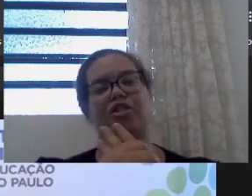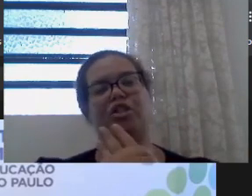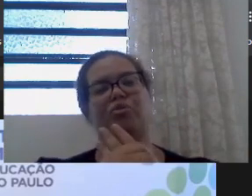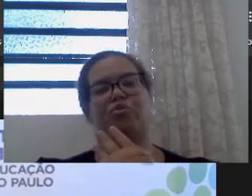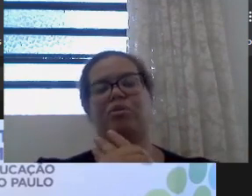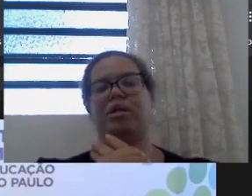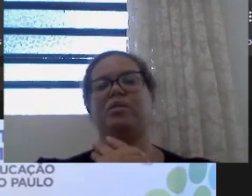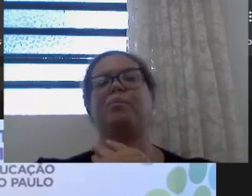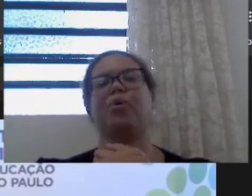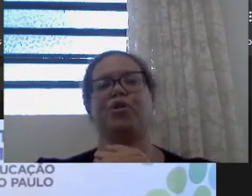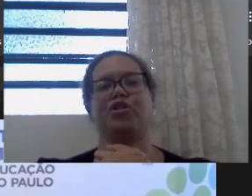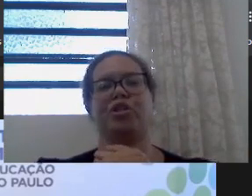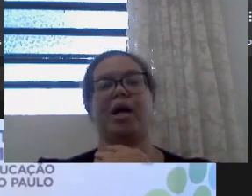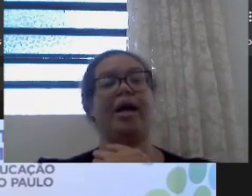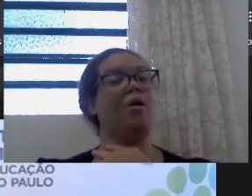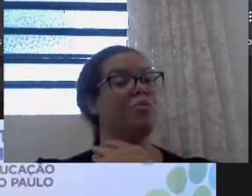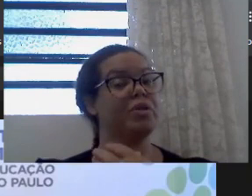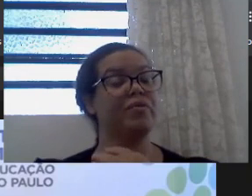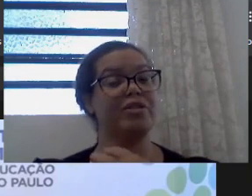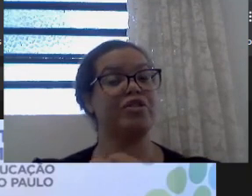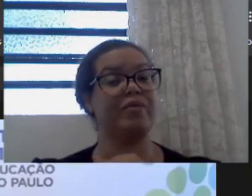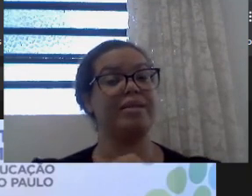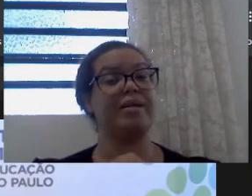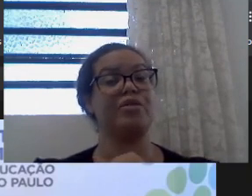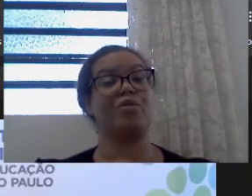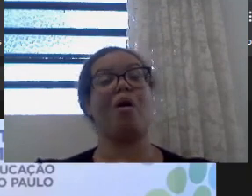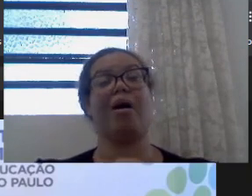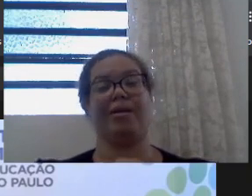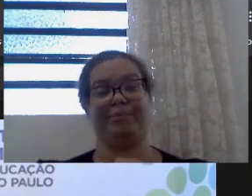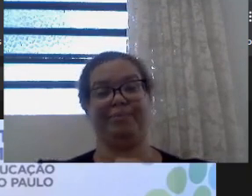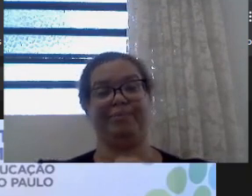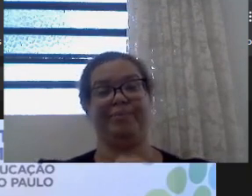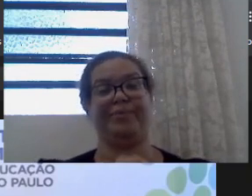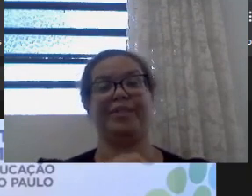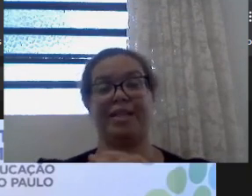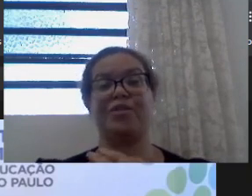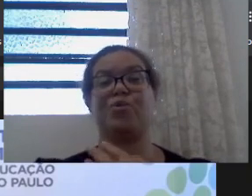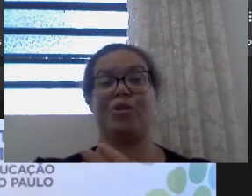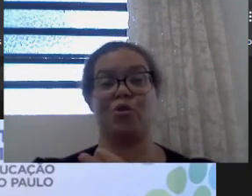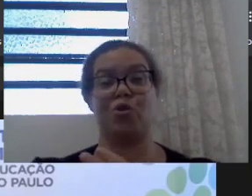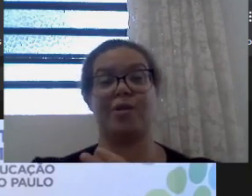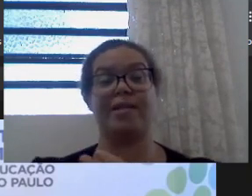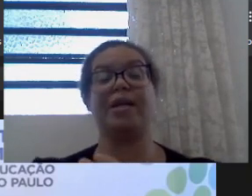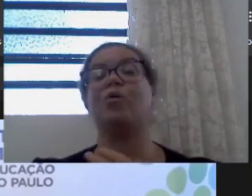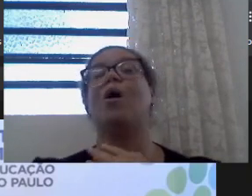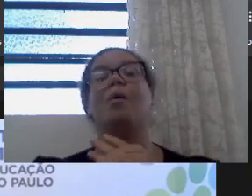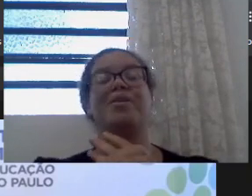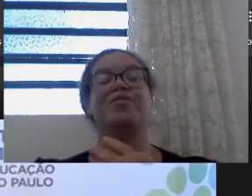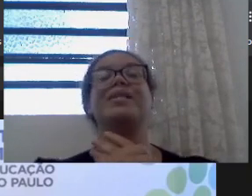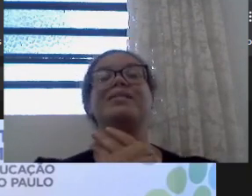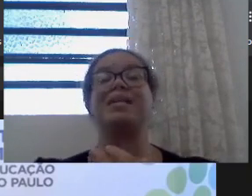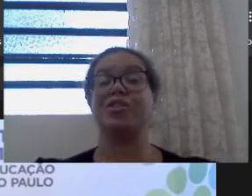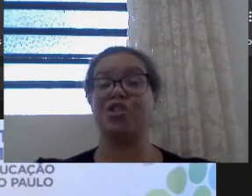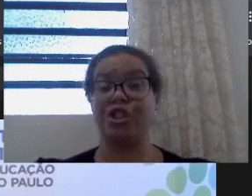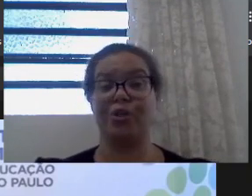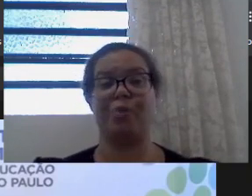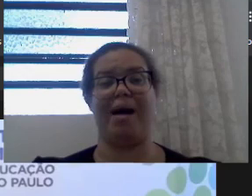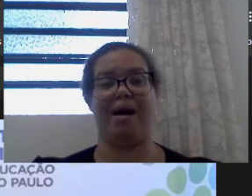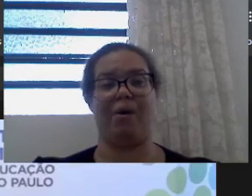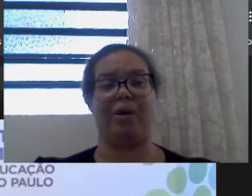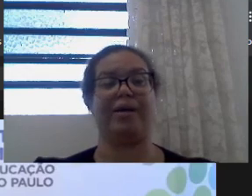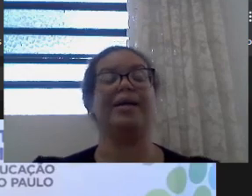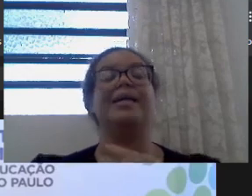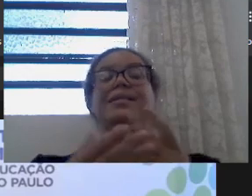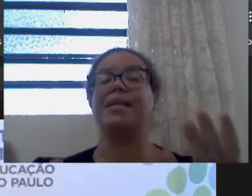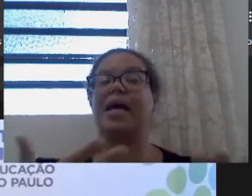3 registros desse por dia. É como se você estivesse na escola. Você está estudando sozinho, mas você está assistindo